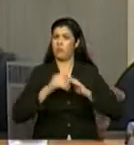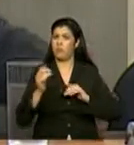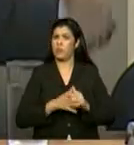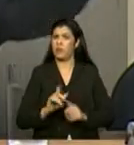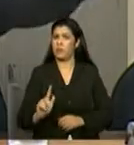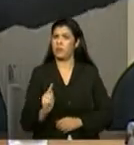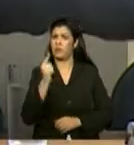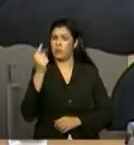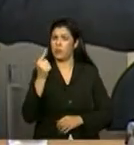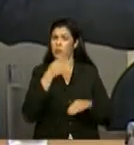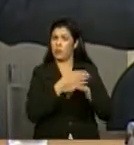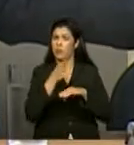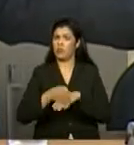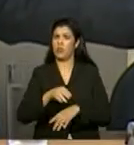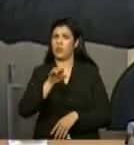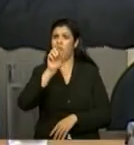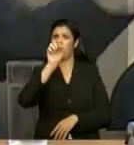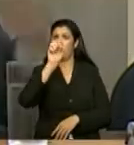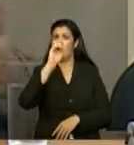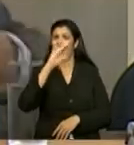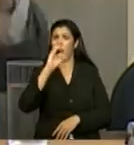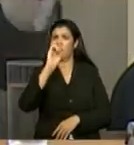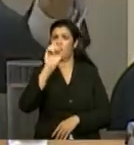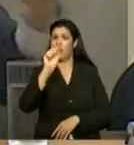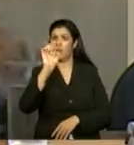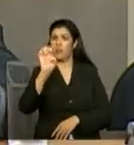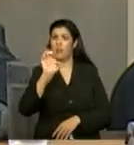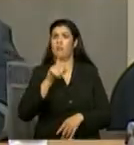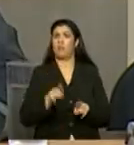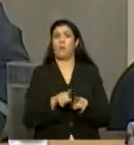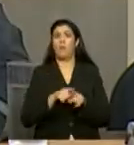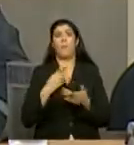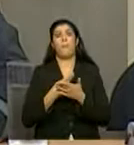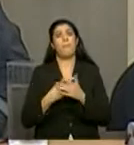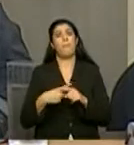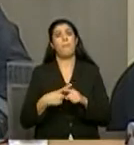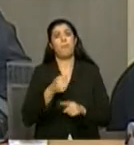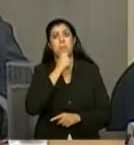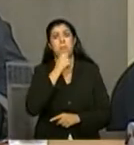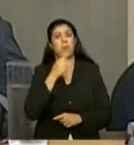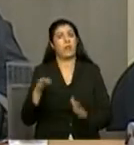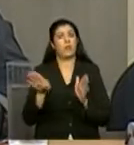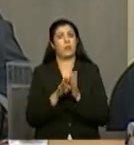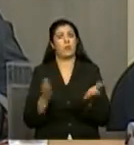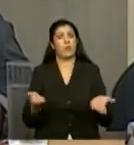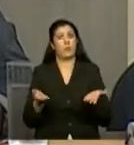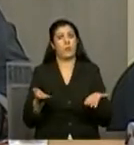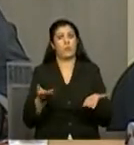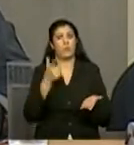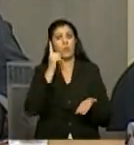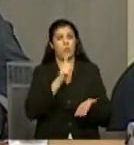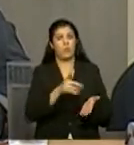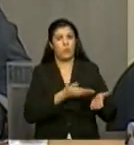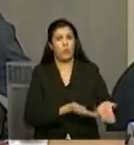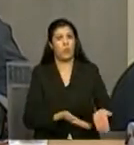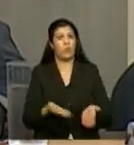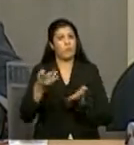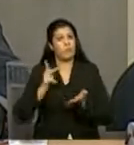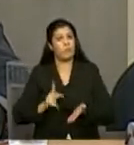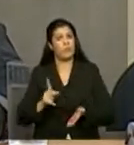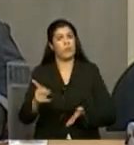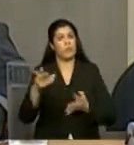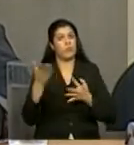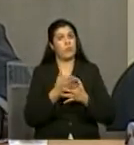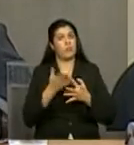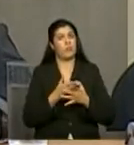gestão da see e aí então isso aí nós temos que ver também porque até hoje nós não conseguimos levar esse processo o